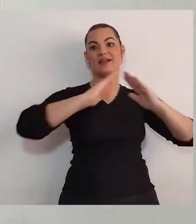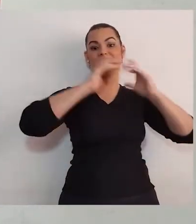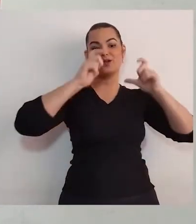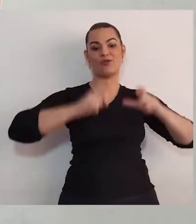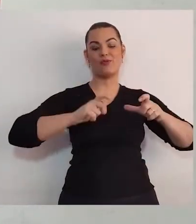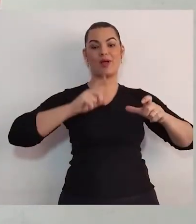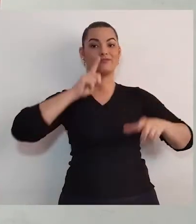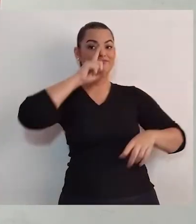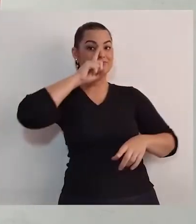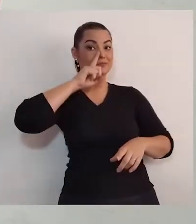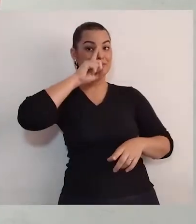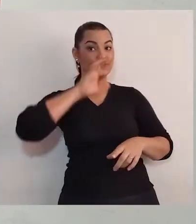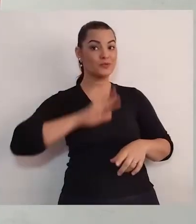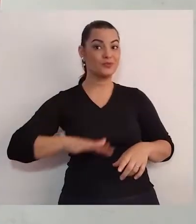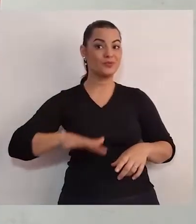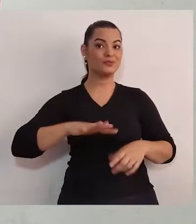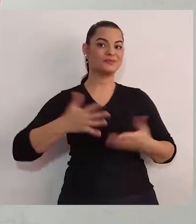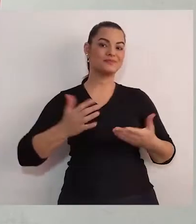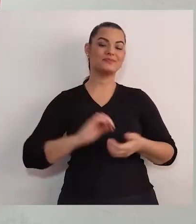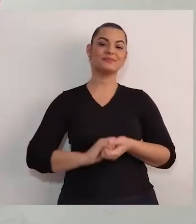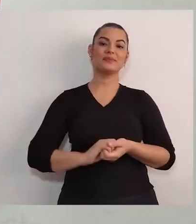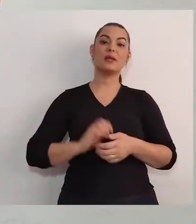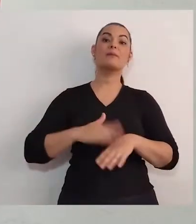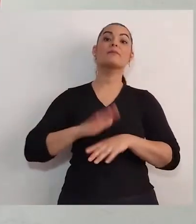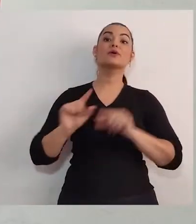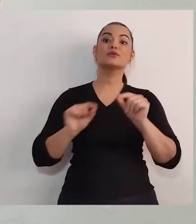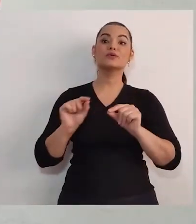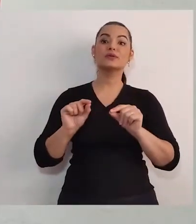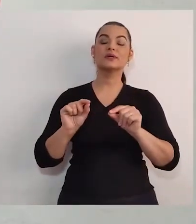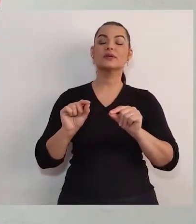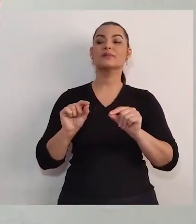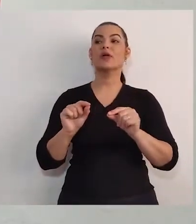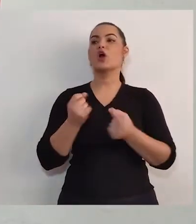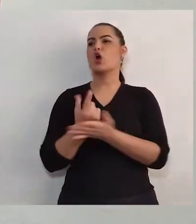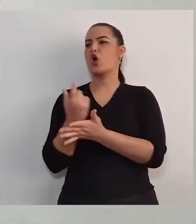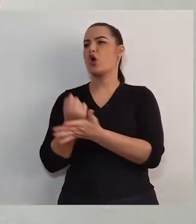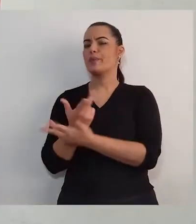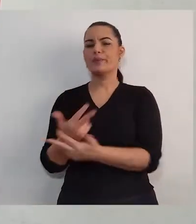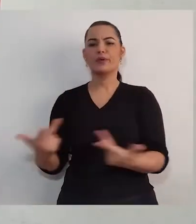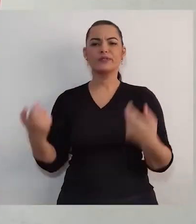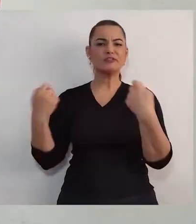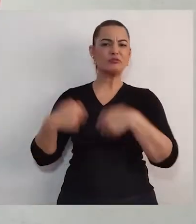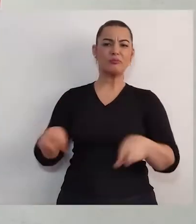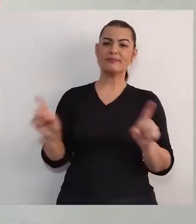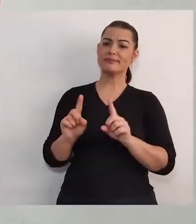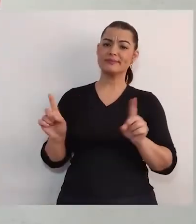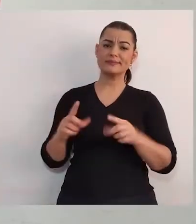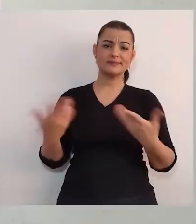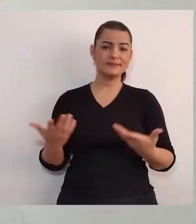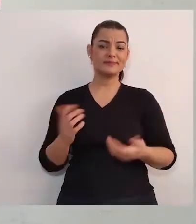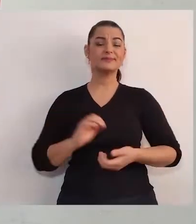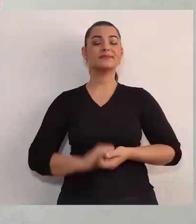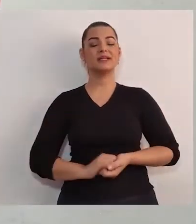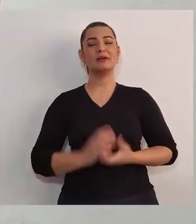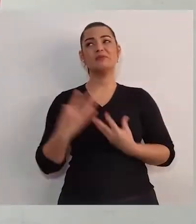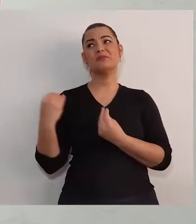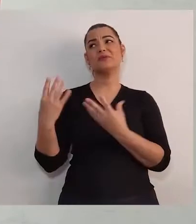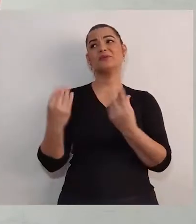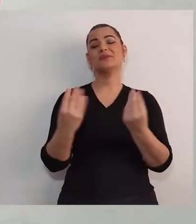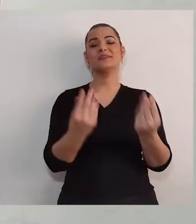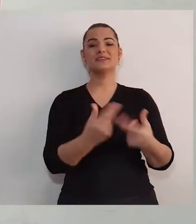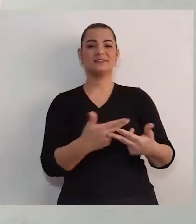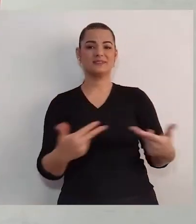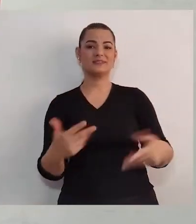que nós vimos? Quem lembra? Um consumo sem necessidade. Então, são muitos fatores